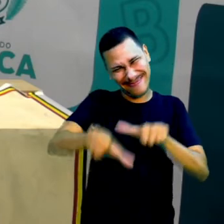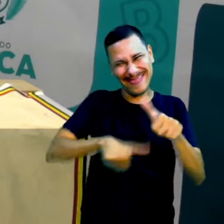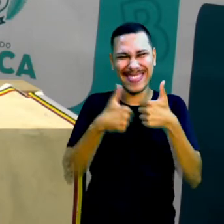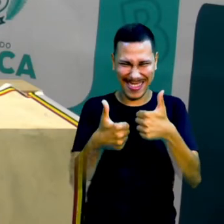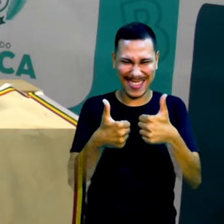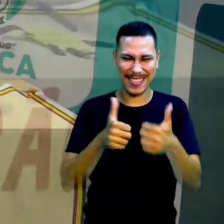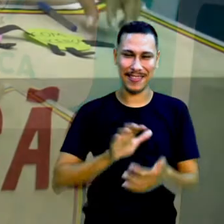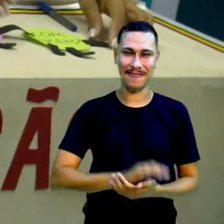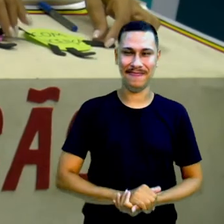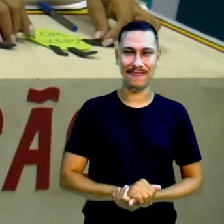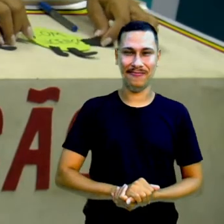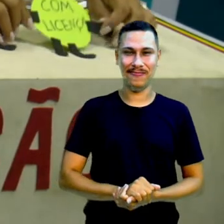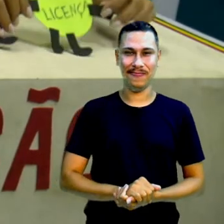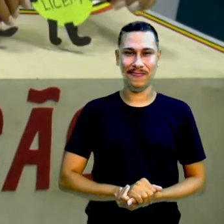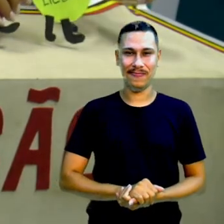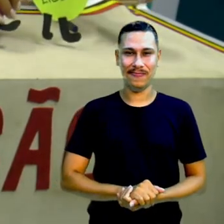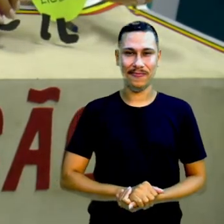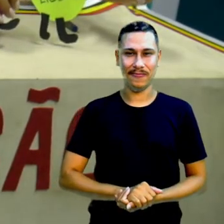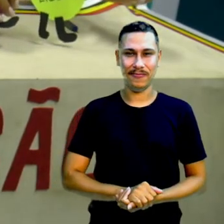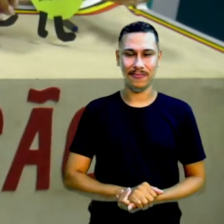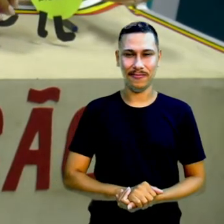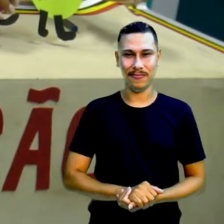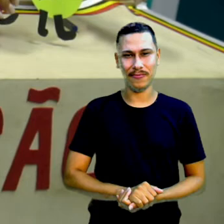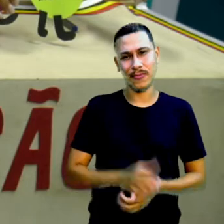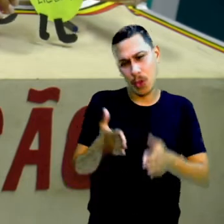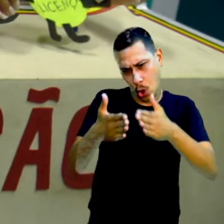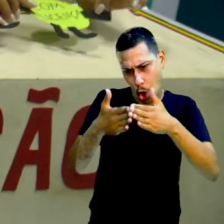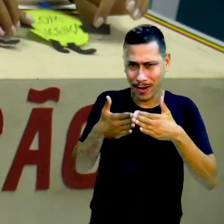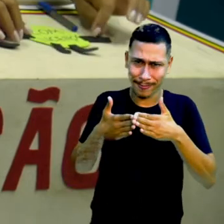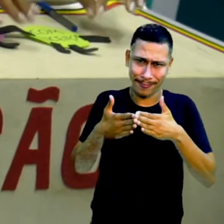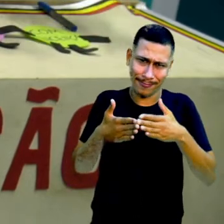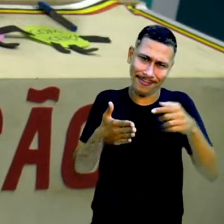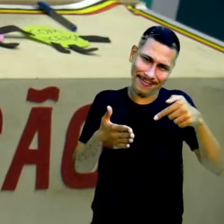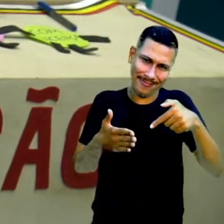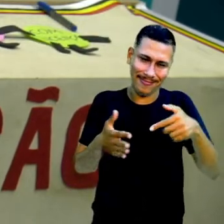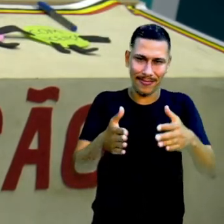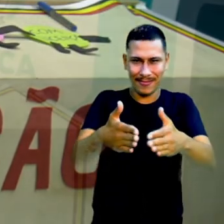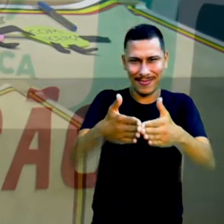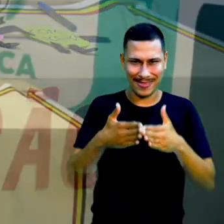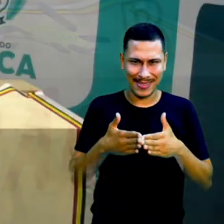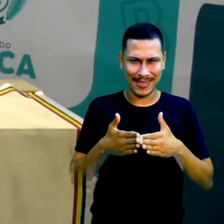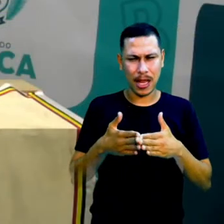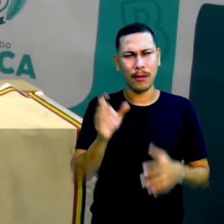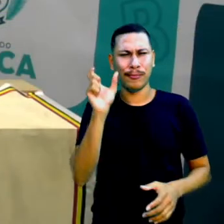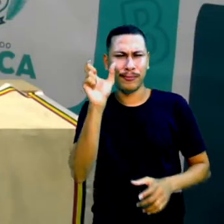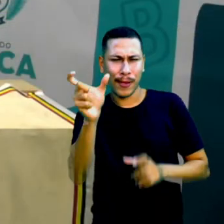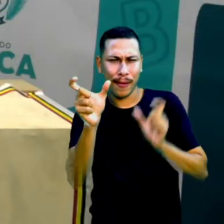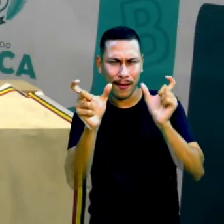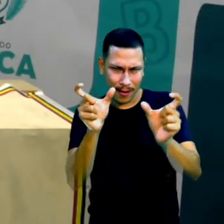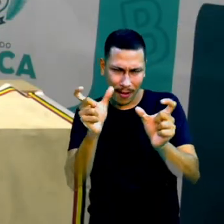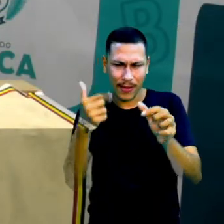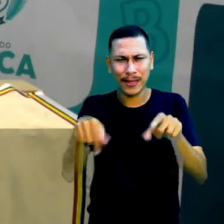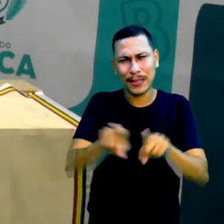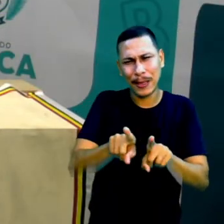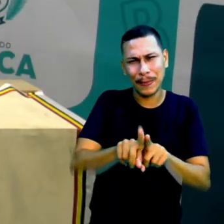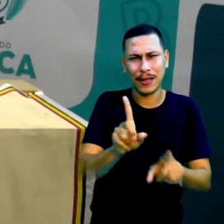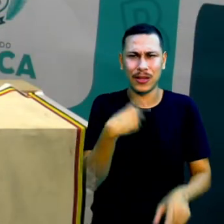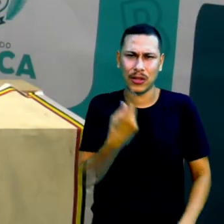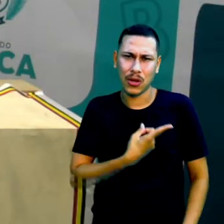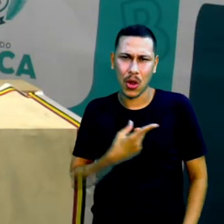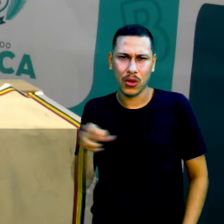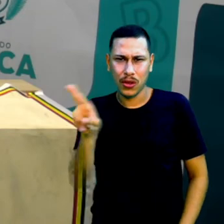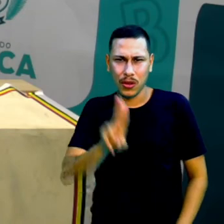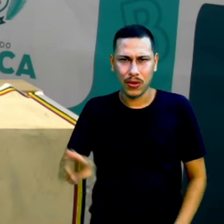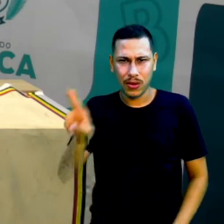bem legal. E com licença, que é mais uma palavrinha que a gente usamos